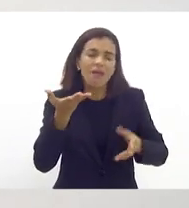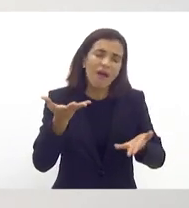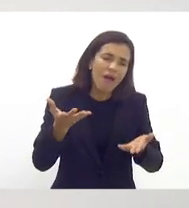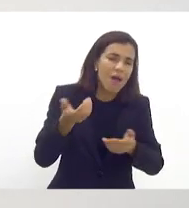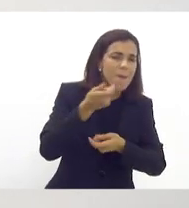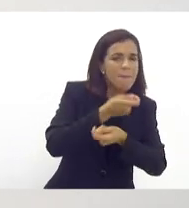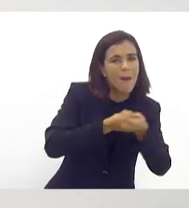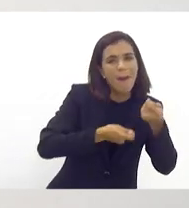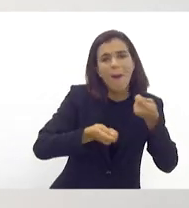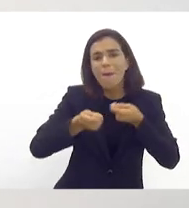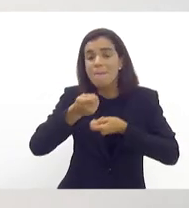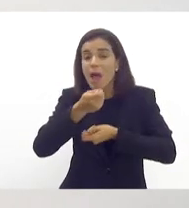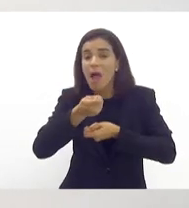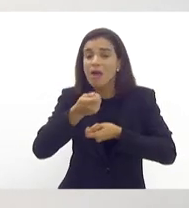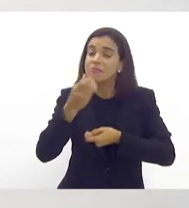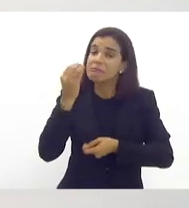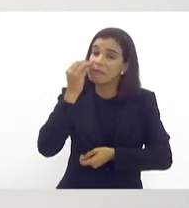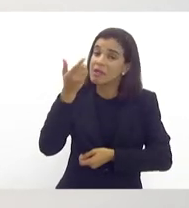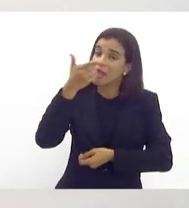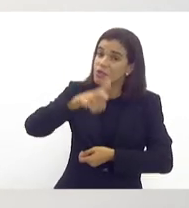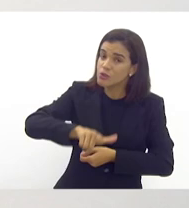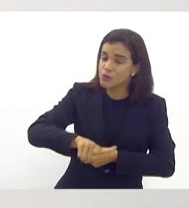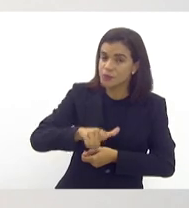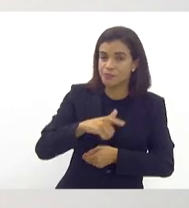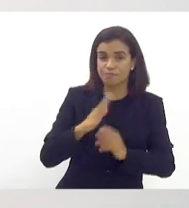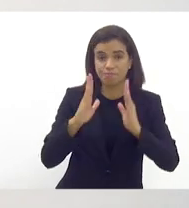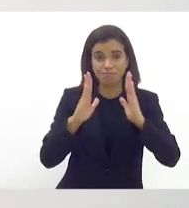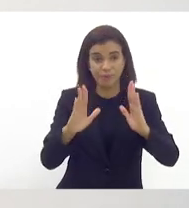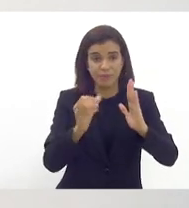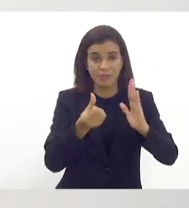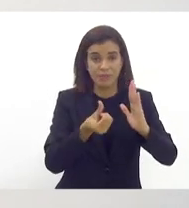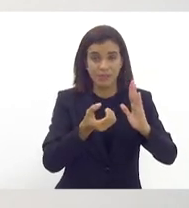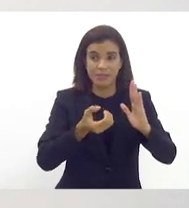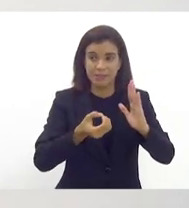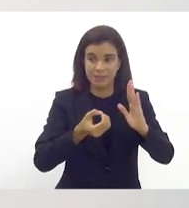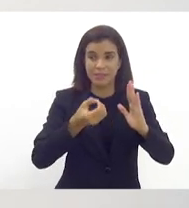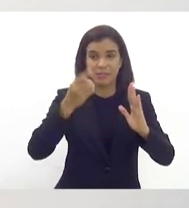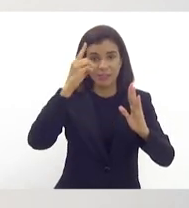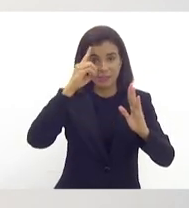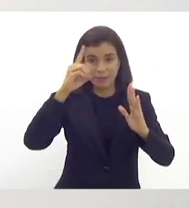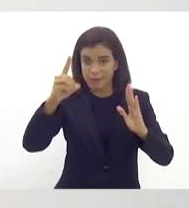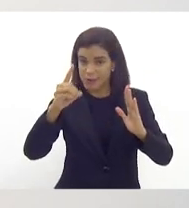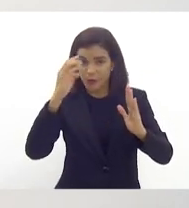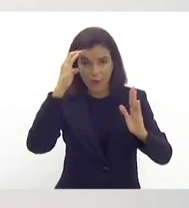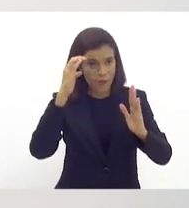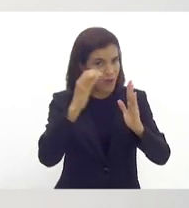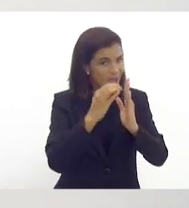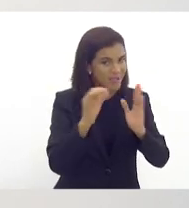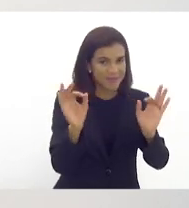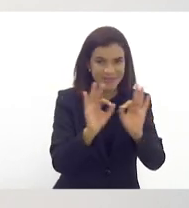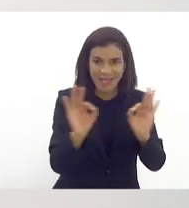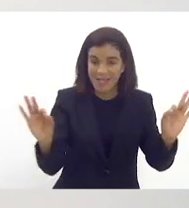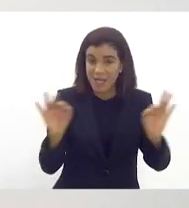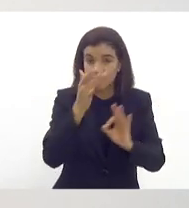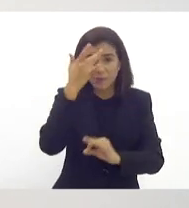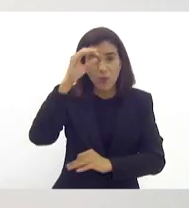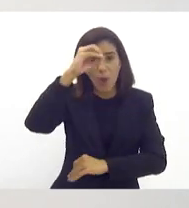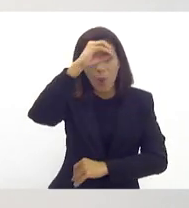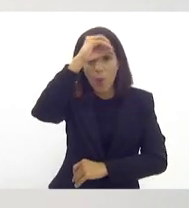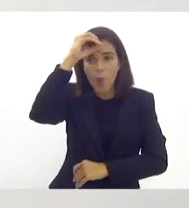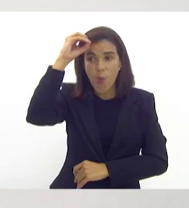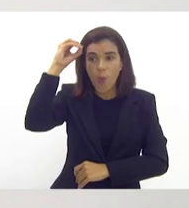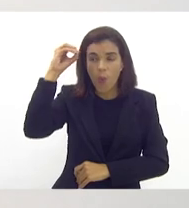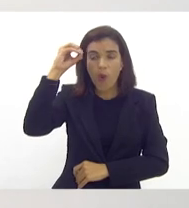iam voltar essas clínicas depois esse prazo de 60 dias que não foi cumprido que as pessoas não sabiam